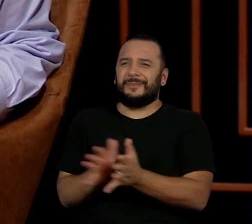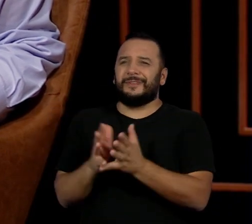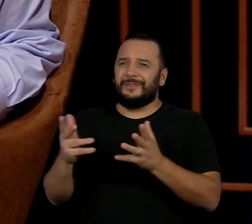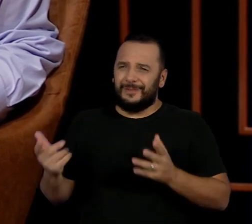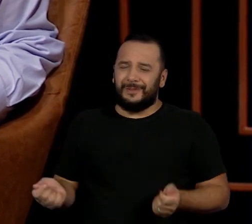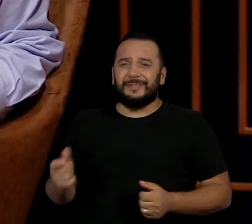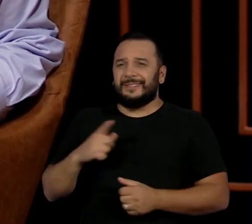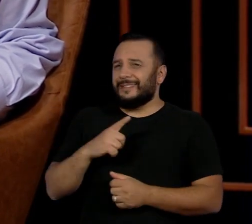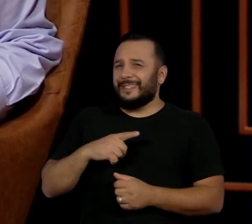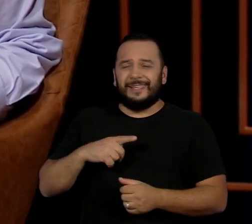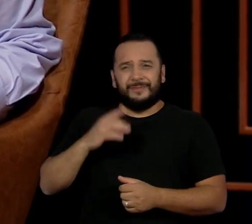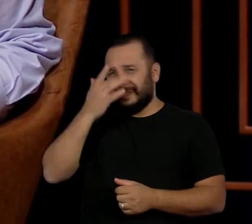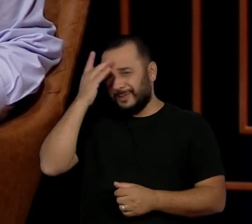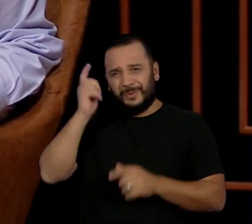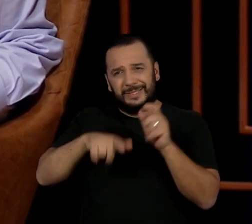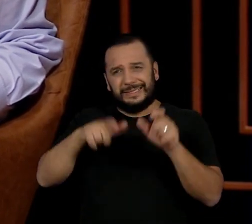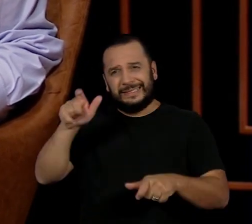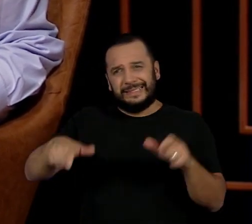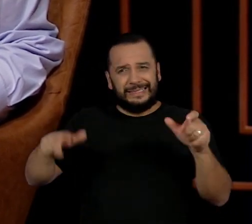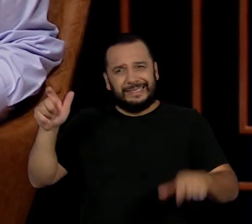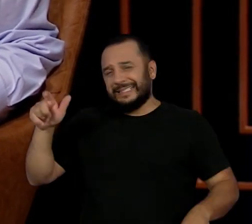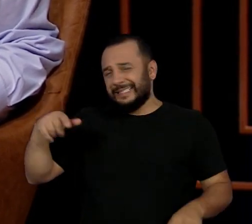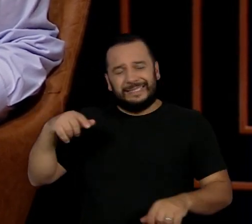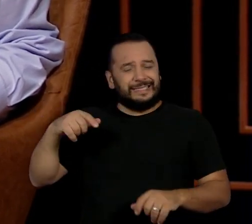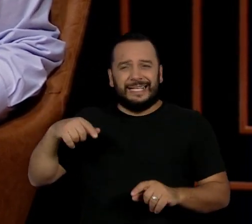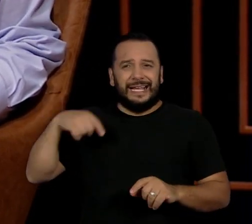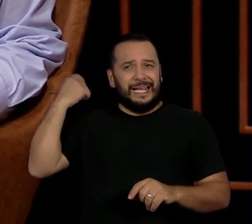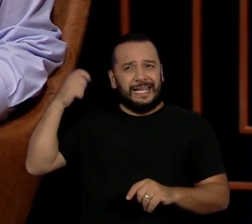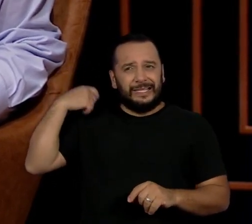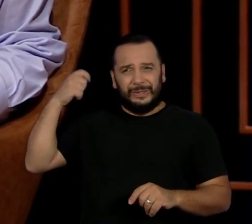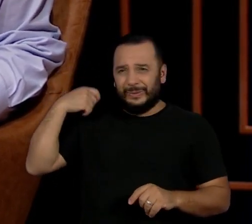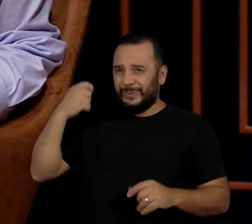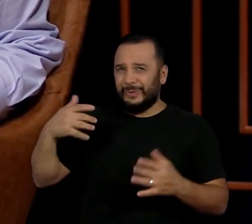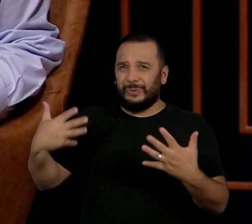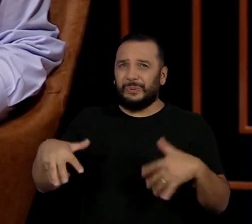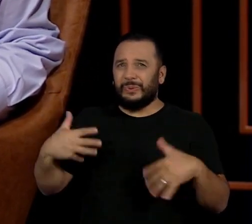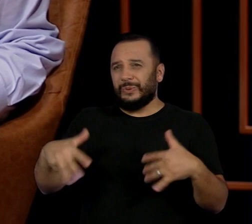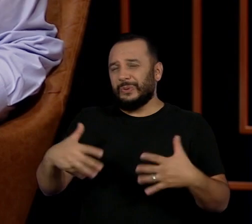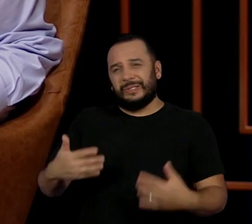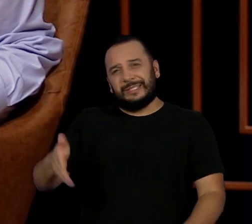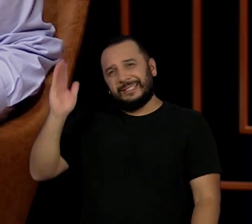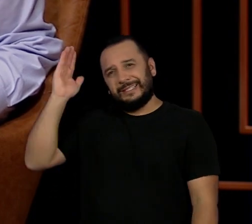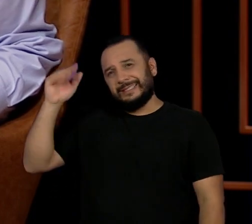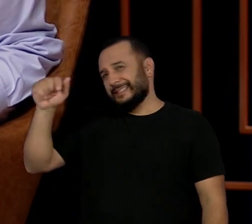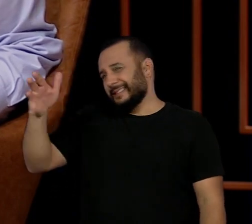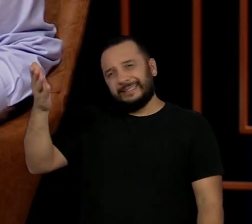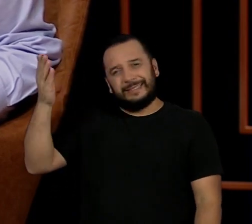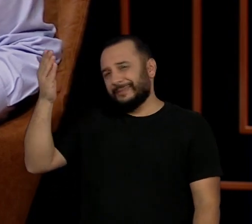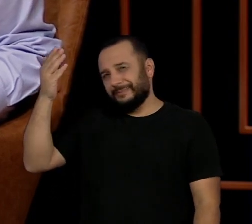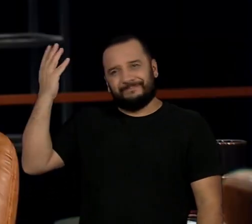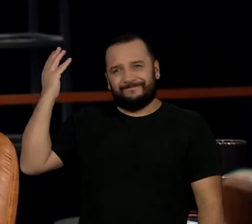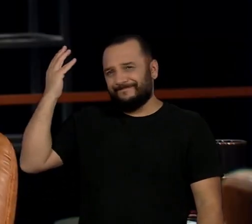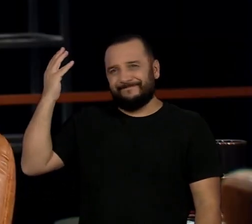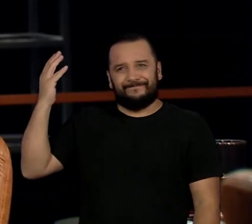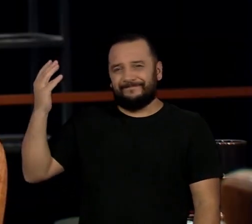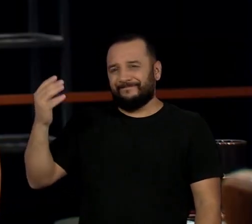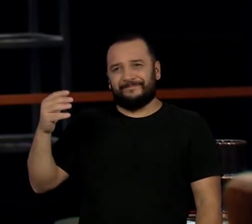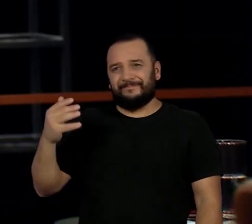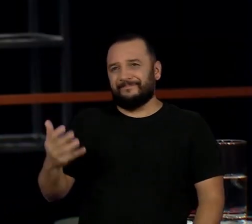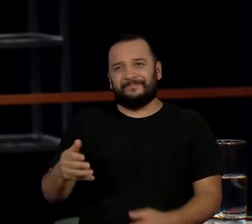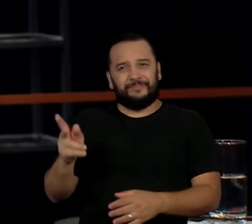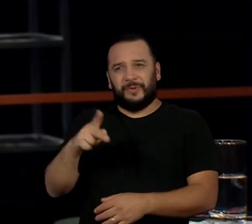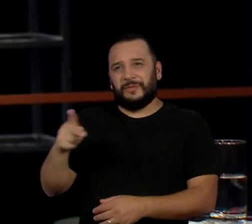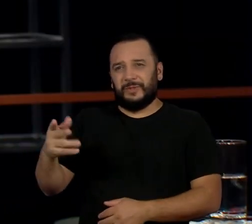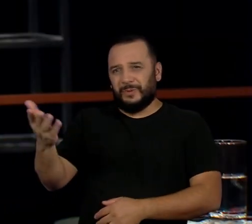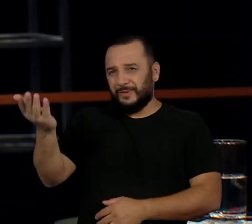tem Milen Cortaz, tem um monte de gente bacana pra caramba. Pô, o Belmonte é um mestre, assim, um mestre. Otávio, em termos de